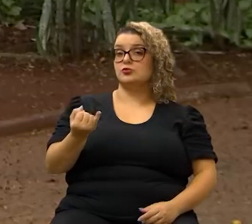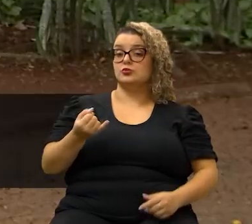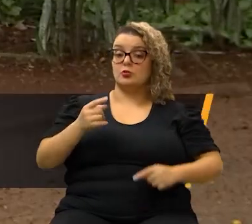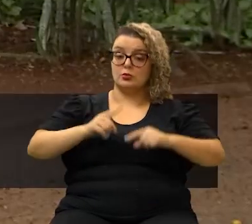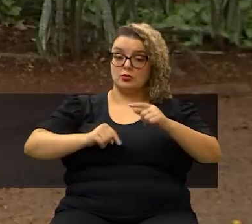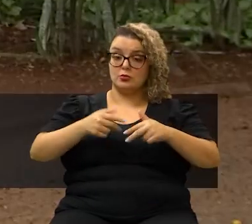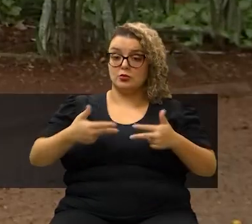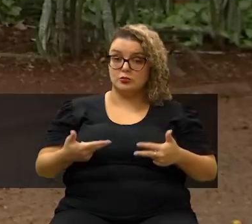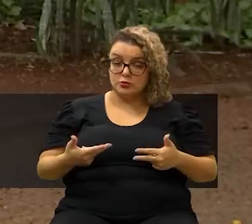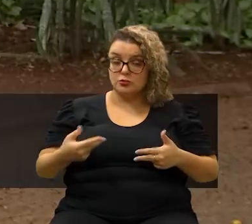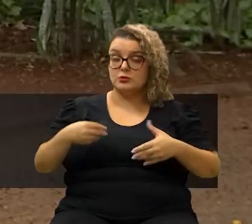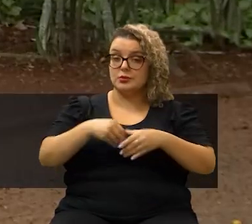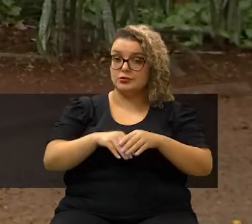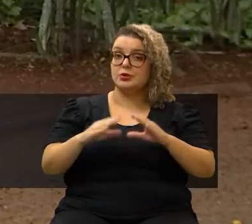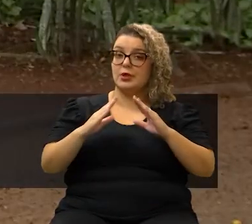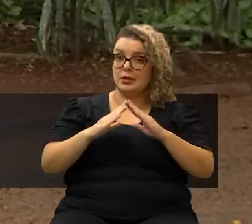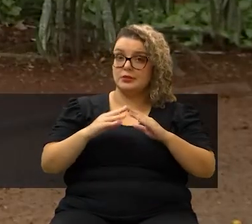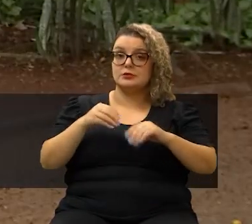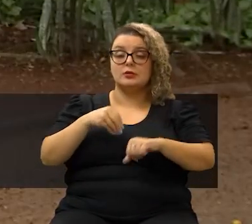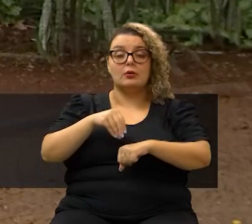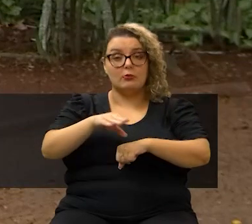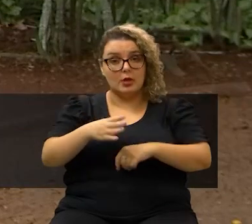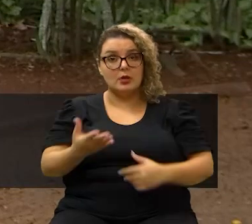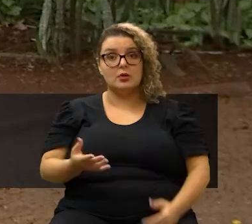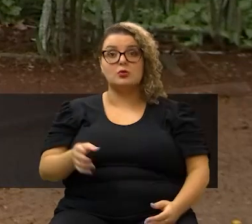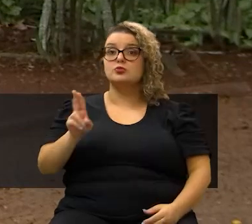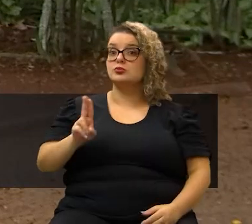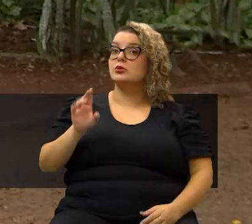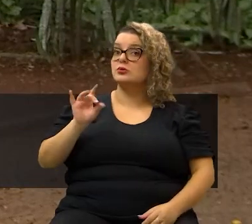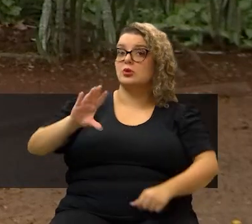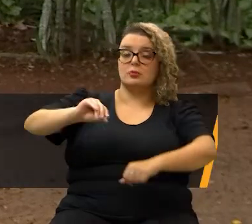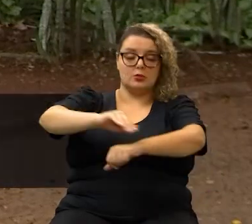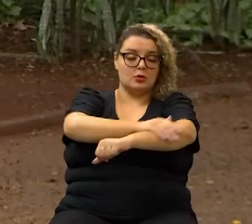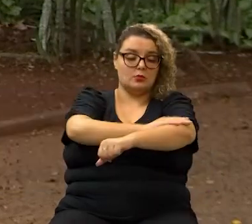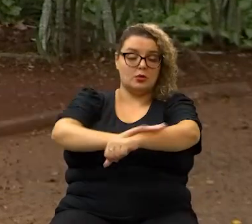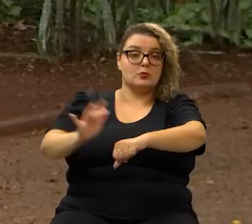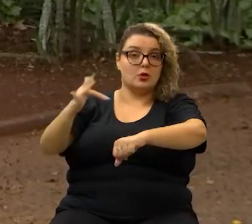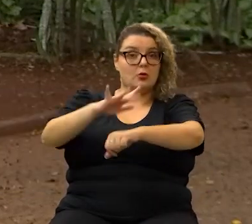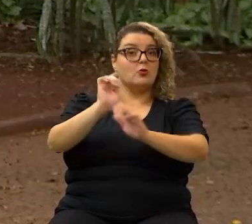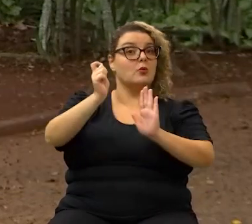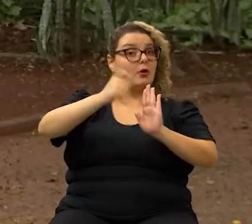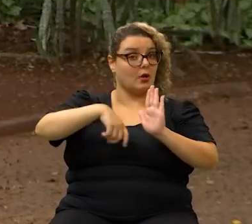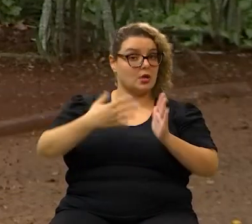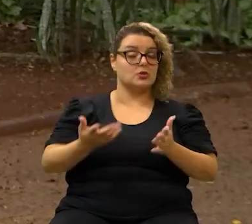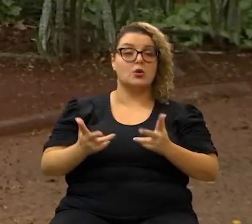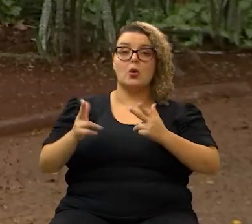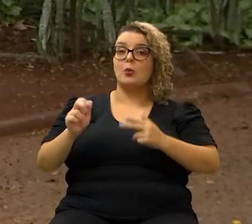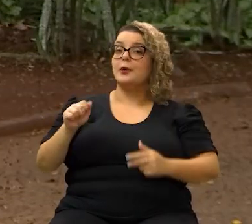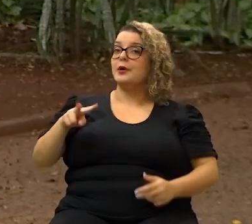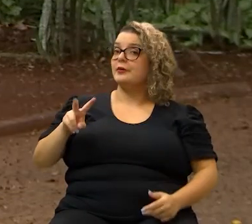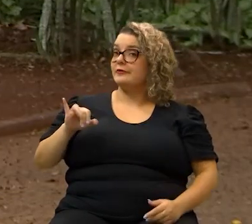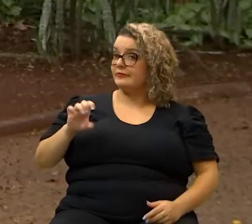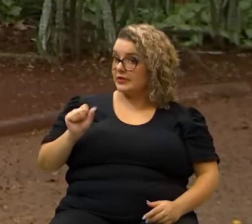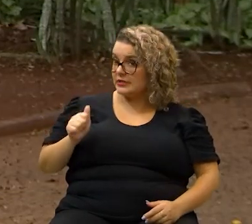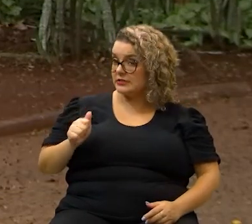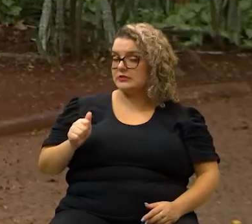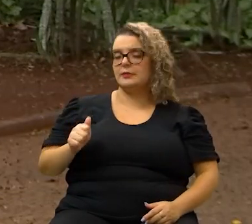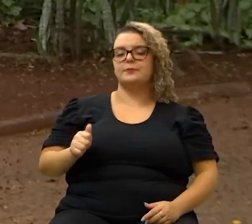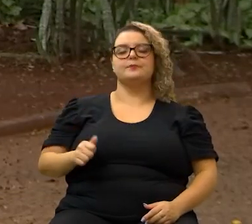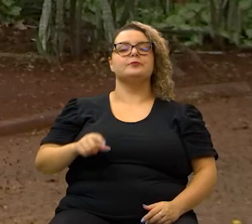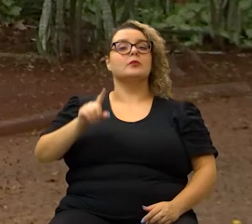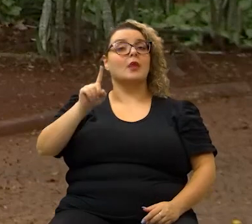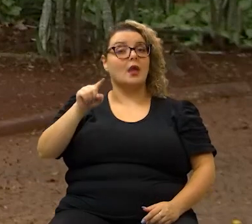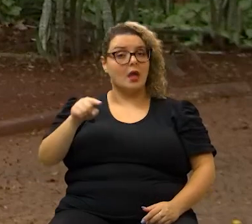importante em relação sobre os produtos caseiros a recomendação é Usar somente repelentes com registro de acordo com a